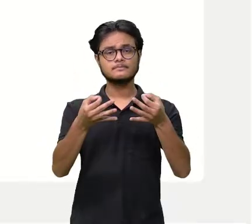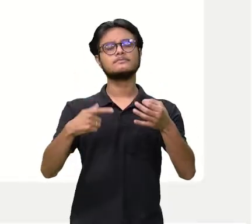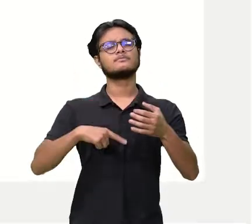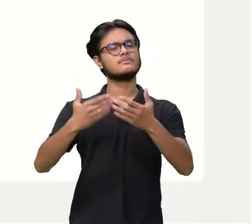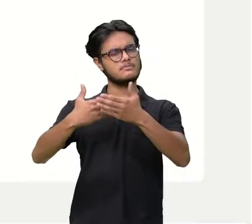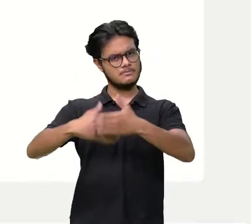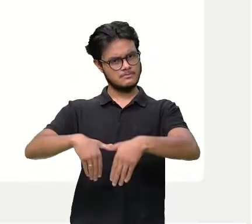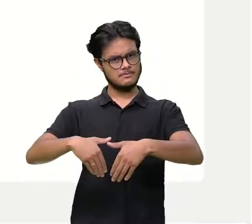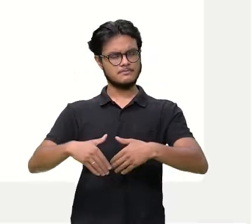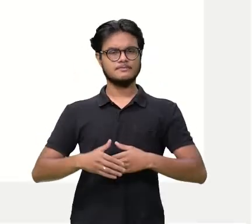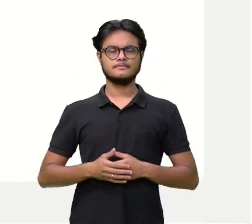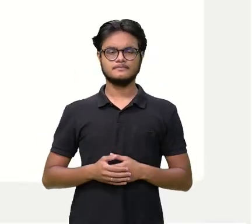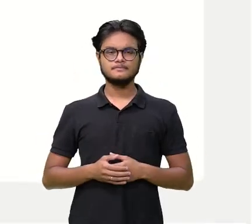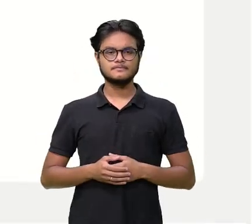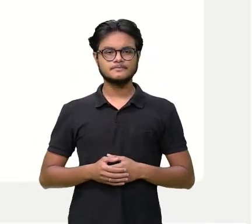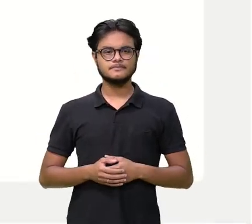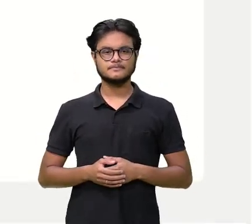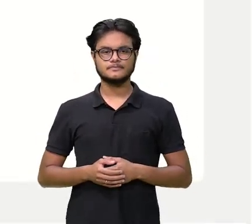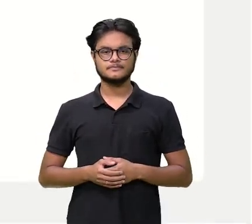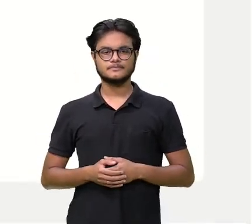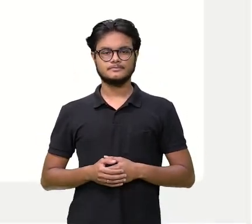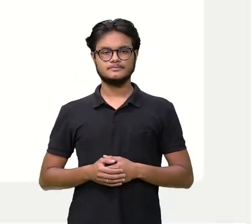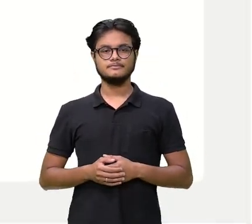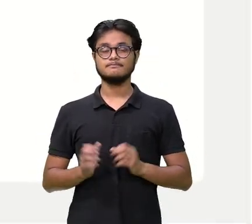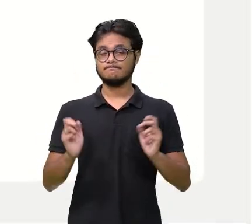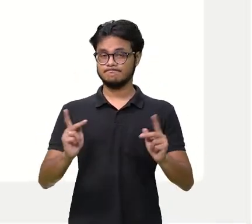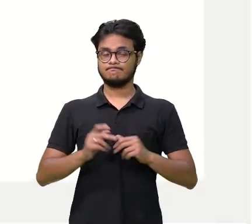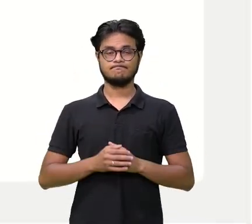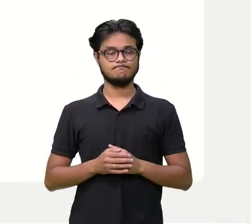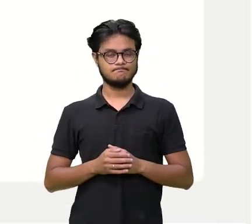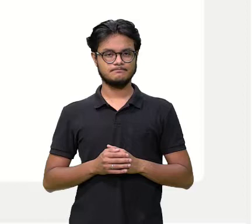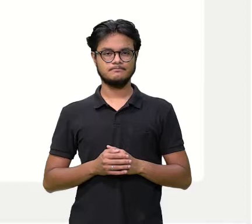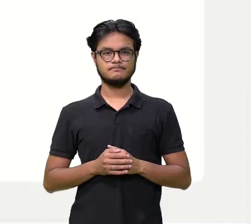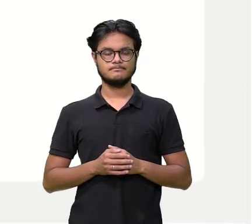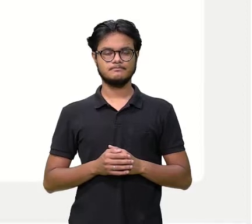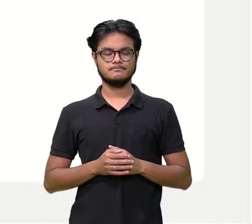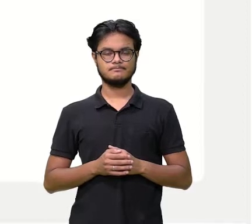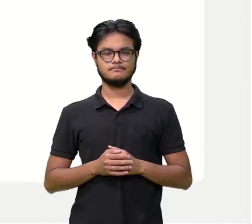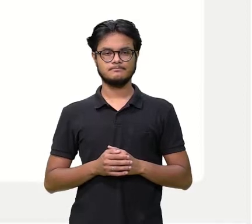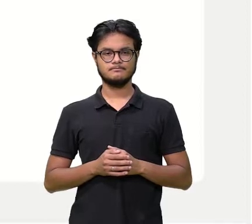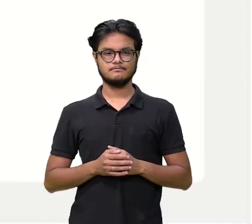nesse detalhe. É sempre a distância de centro a centro.